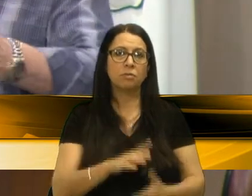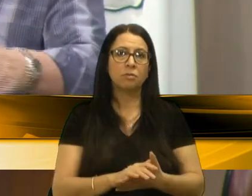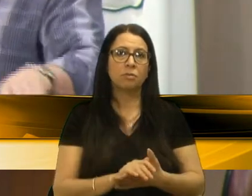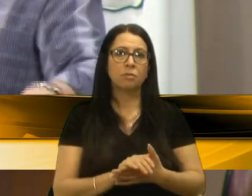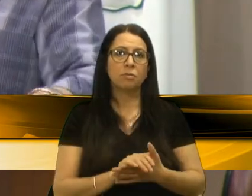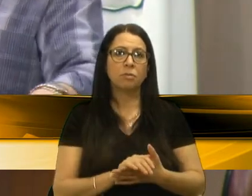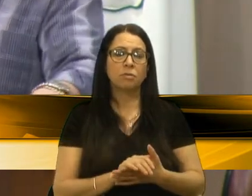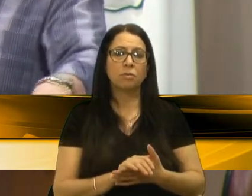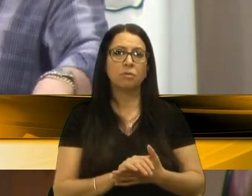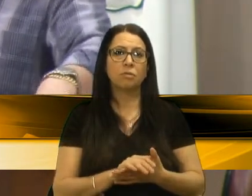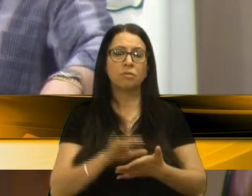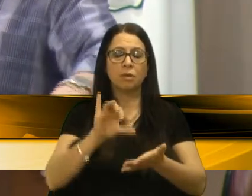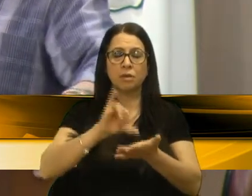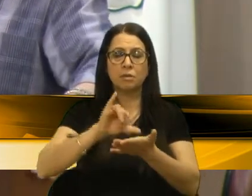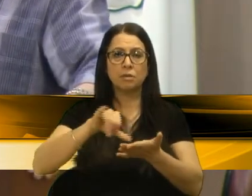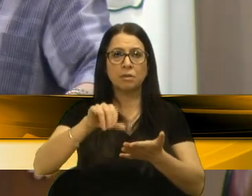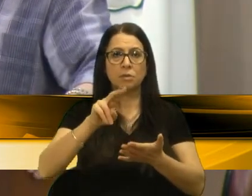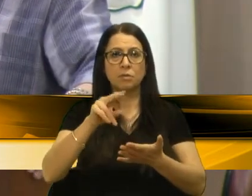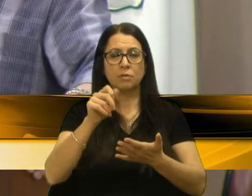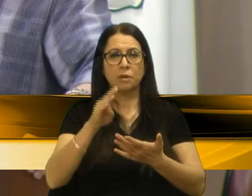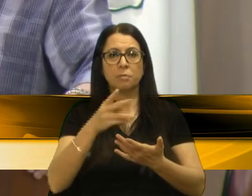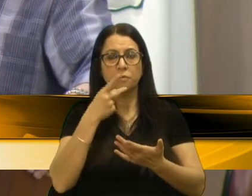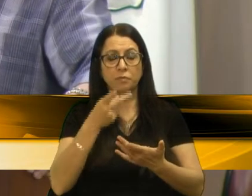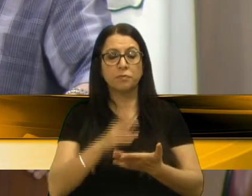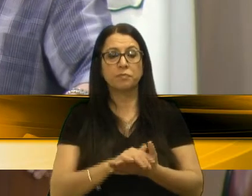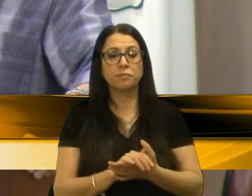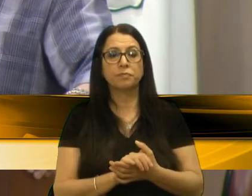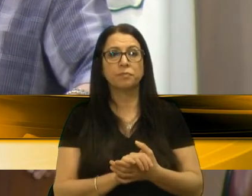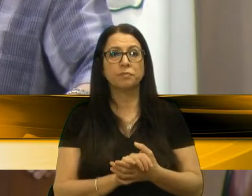sede da UAB, que já me referi,